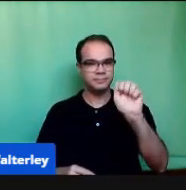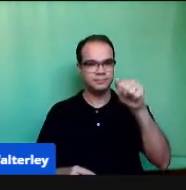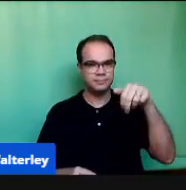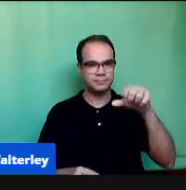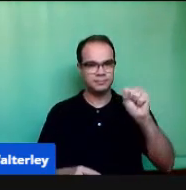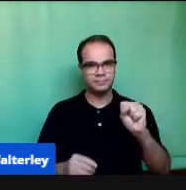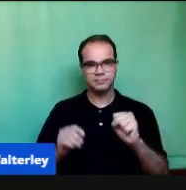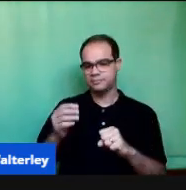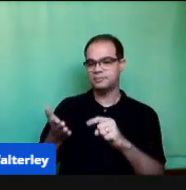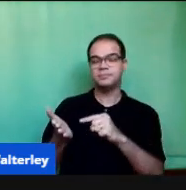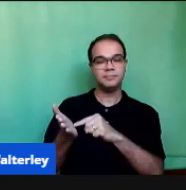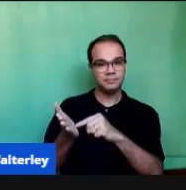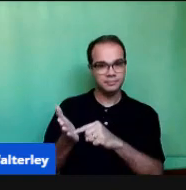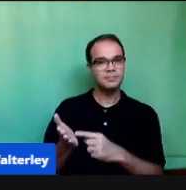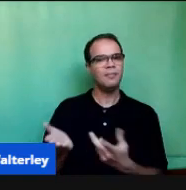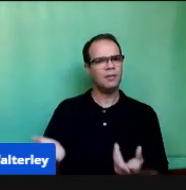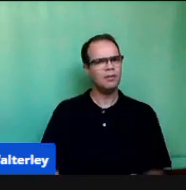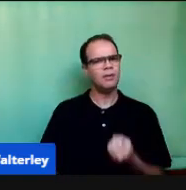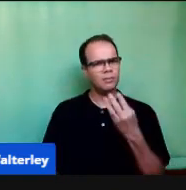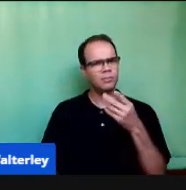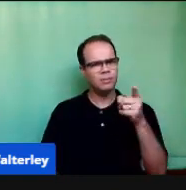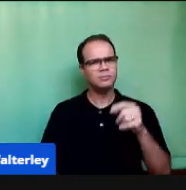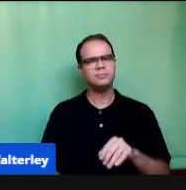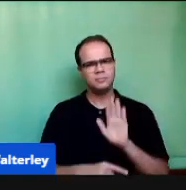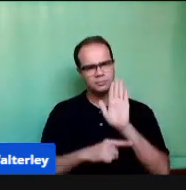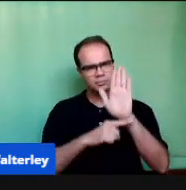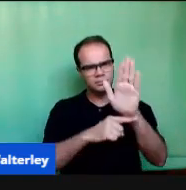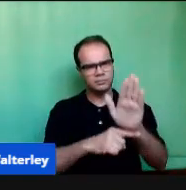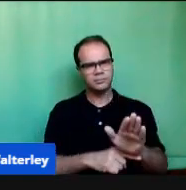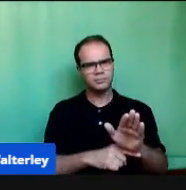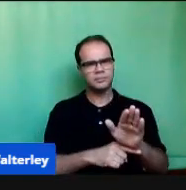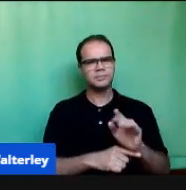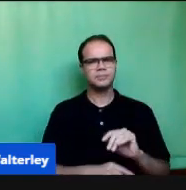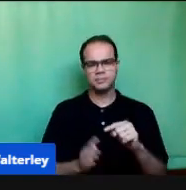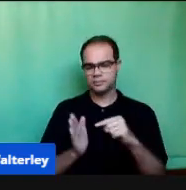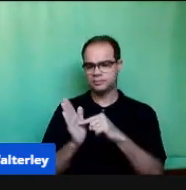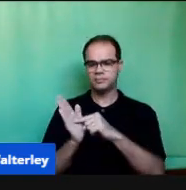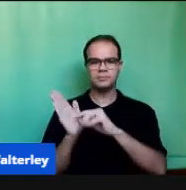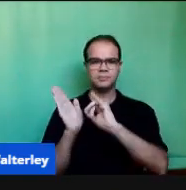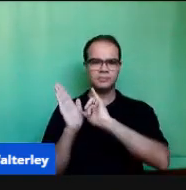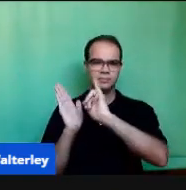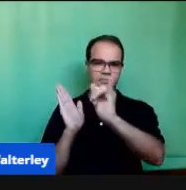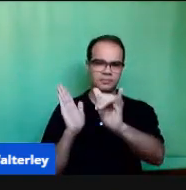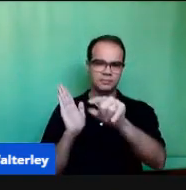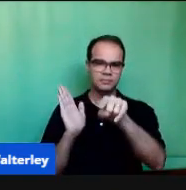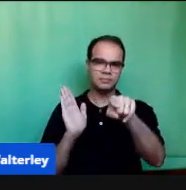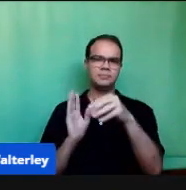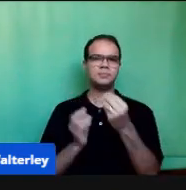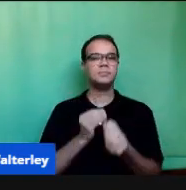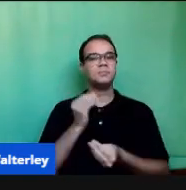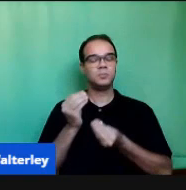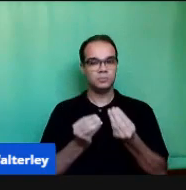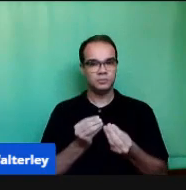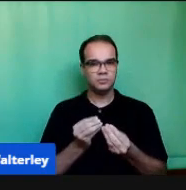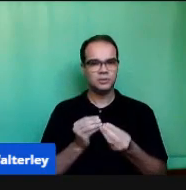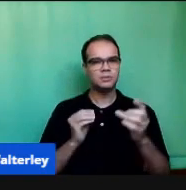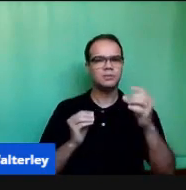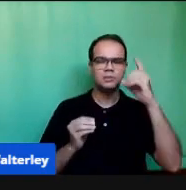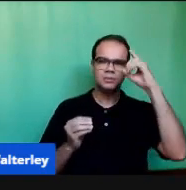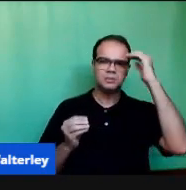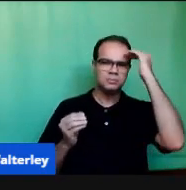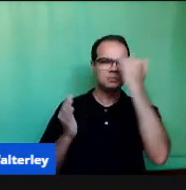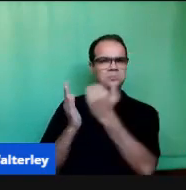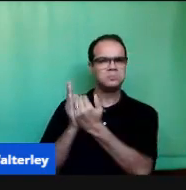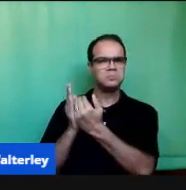pessoas trans também é um grande compilado sobre informações, sobre direitos, tanto de como cada